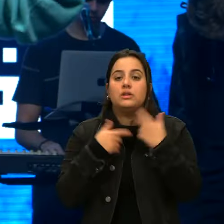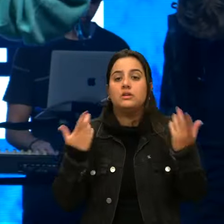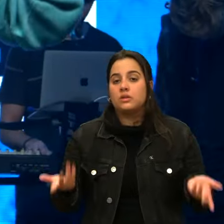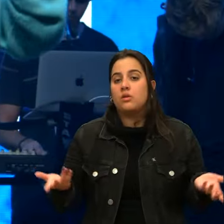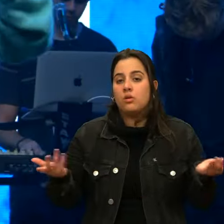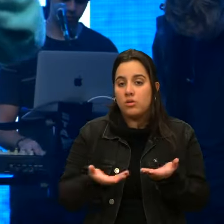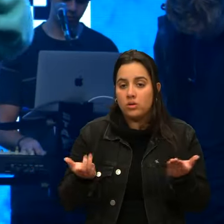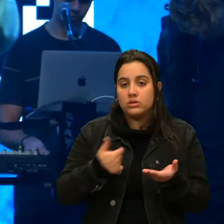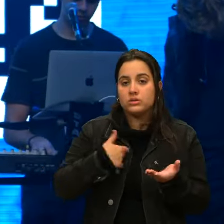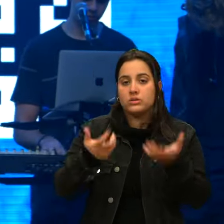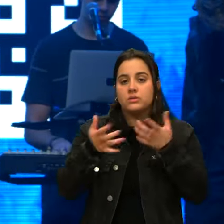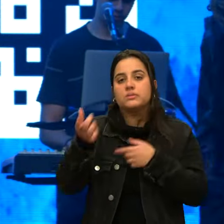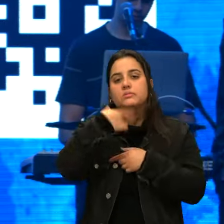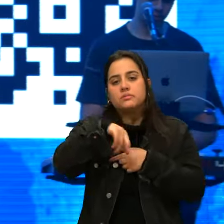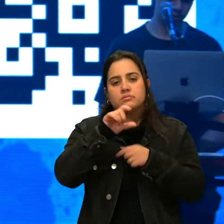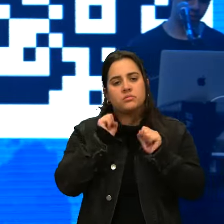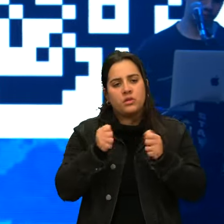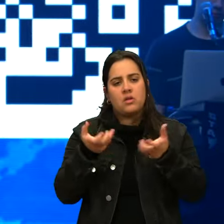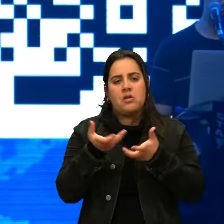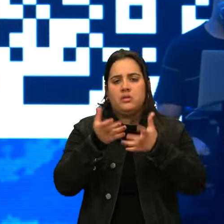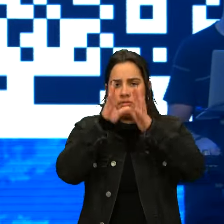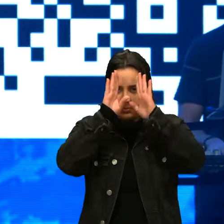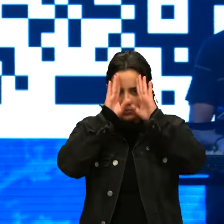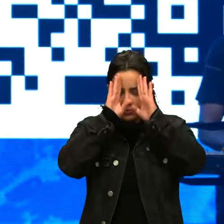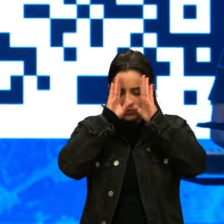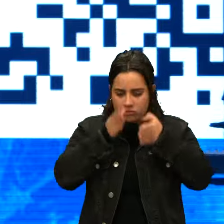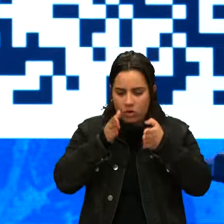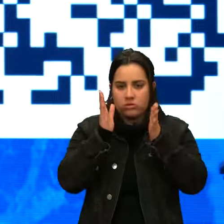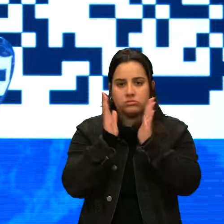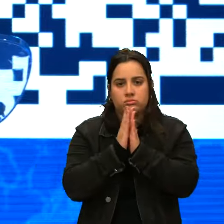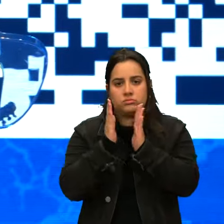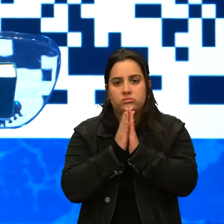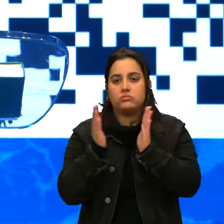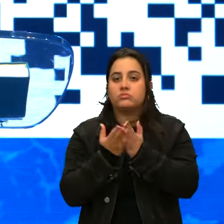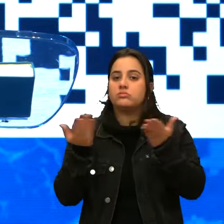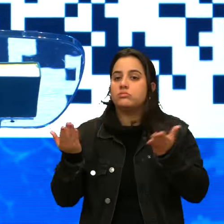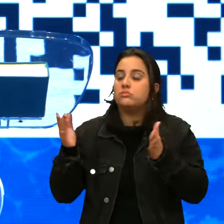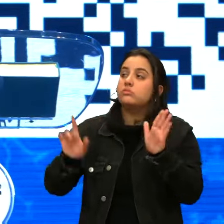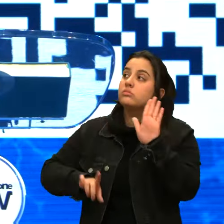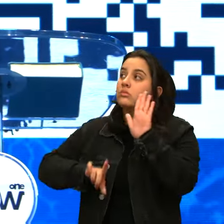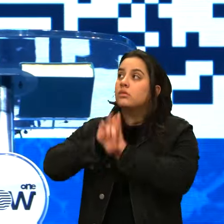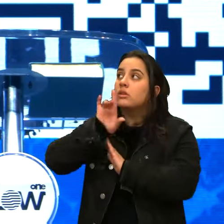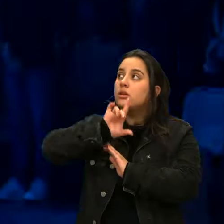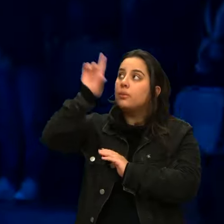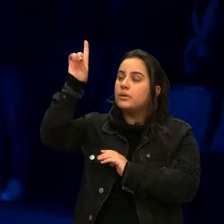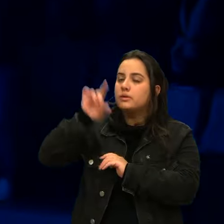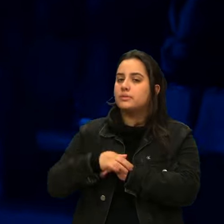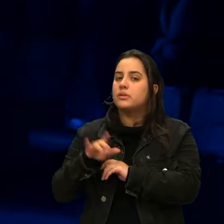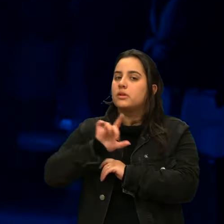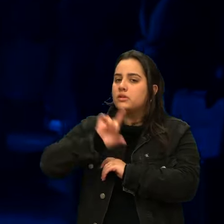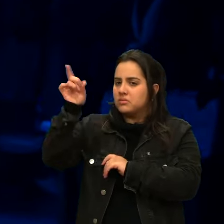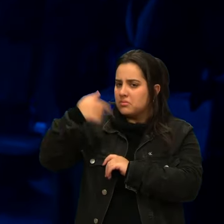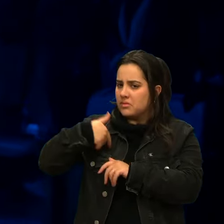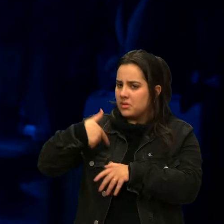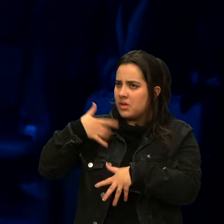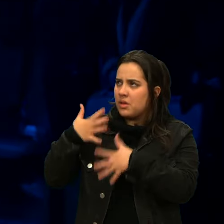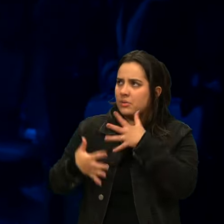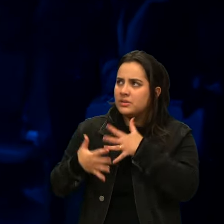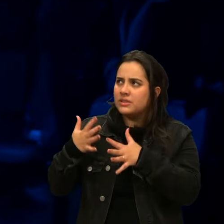queria que você fechasse os seus olhos no seu lugar. E agora perguntasse para o Senhor, Deus, eu tenho me